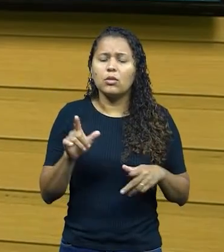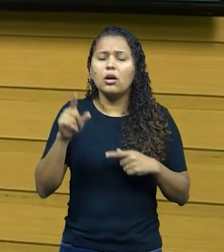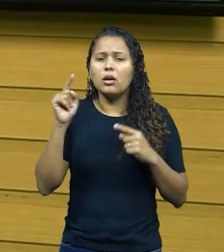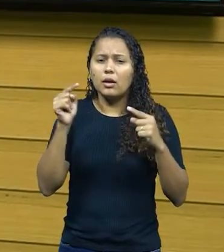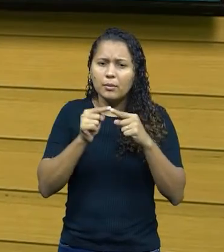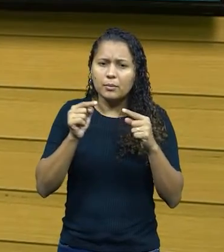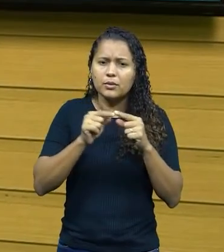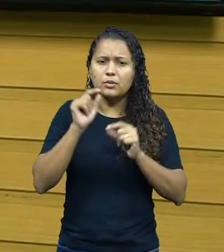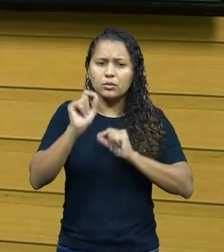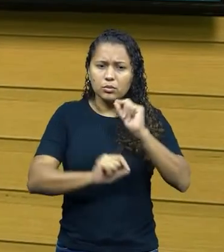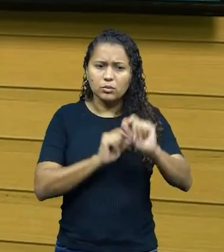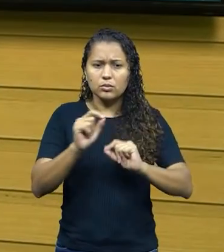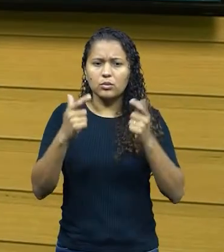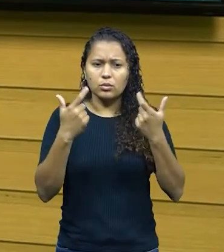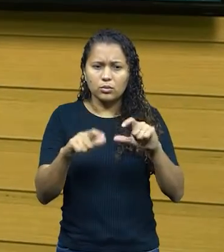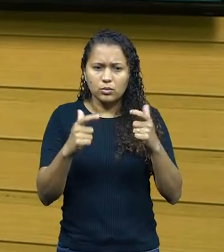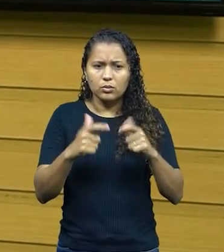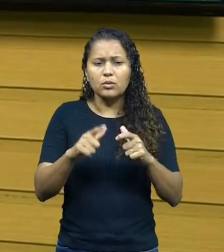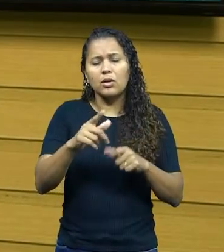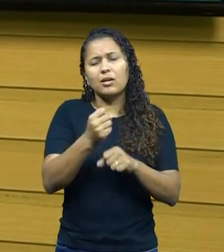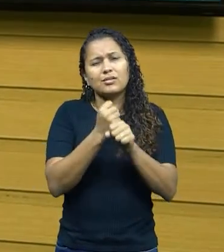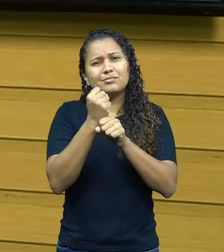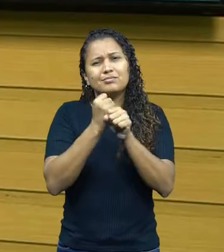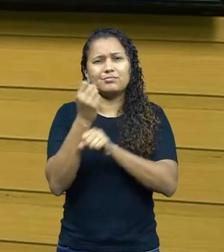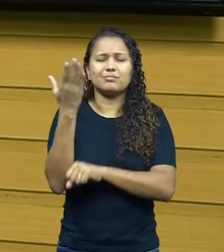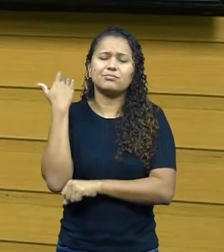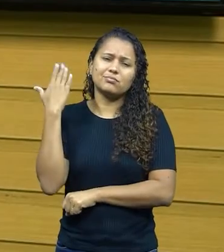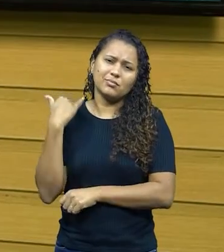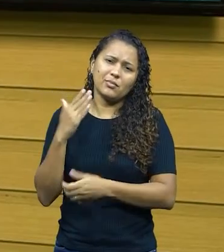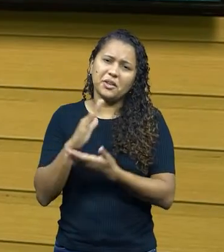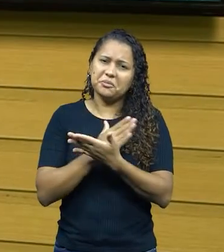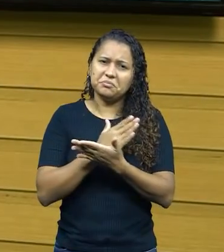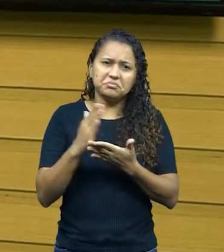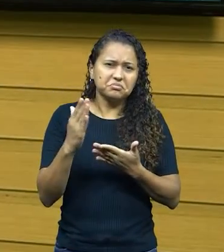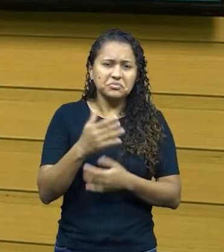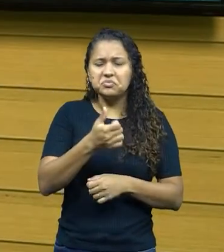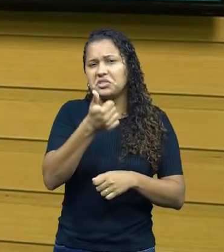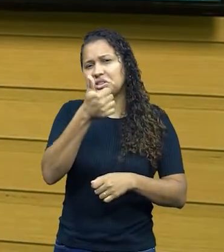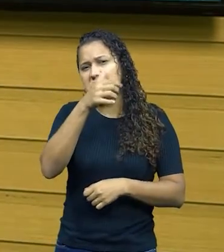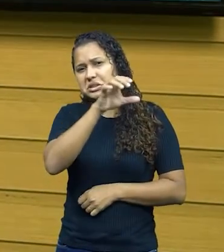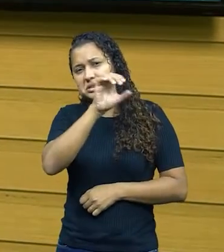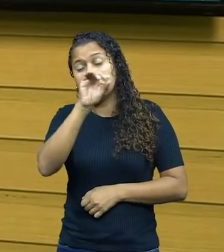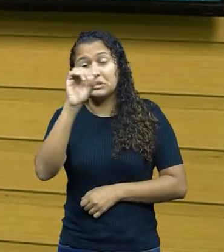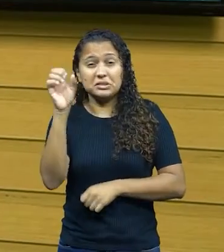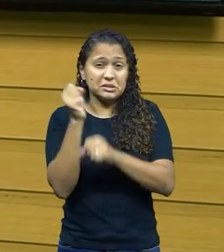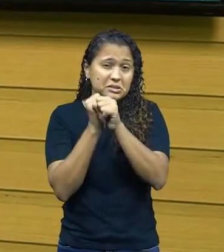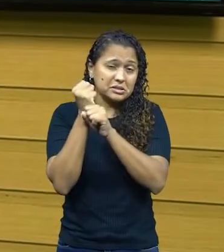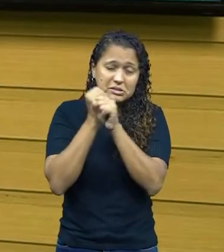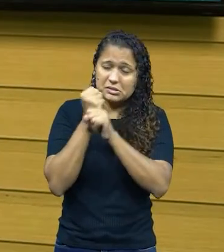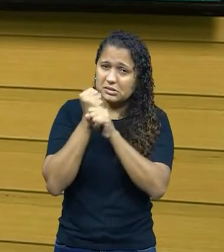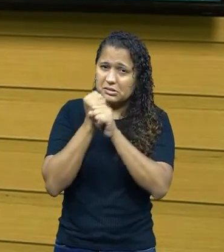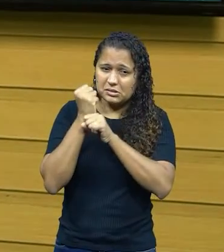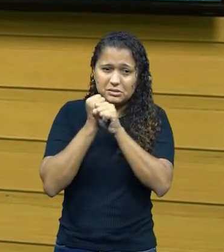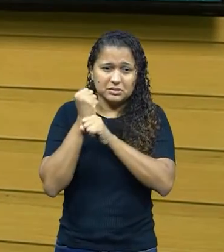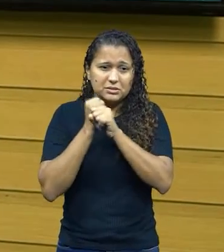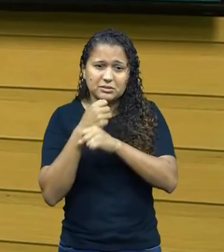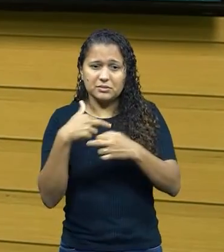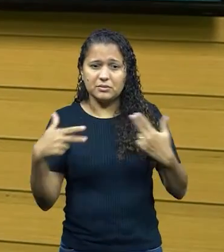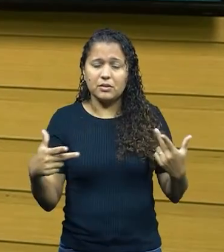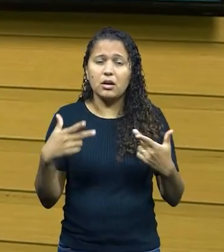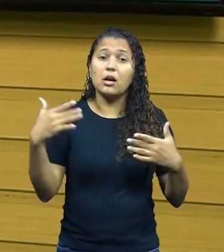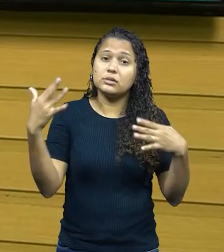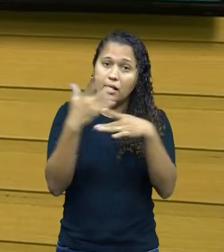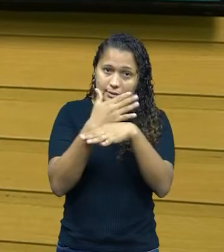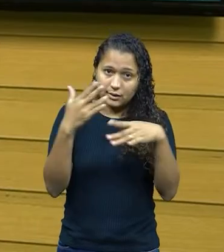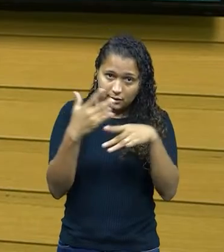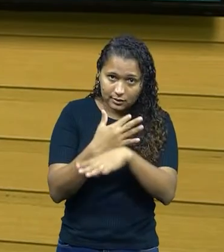E ele é um local, ele é antigo. O porto tem centenas de anos. As cidades, elas iniciaram, elas